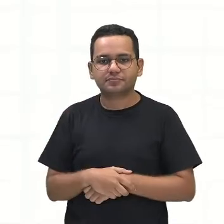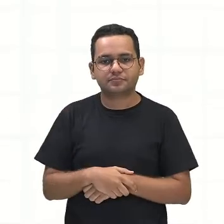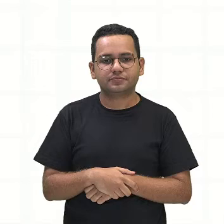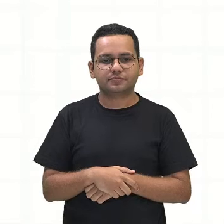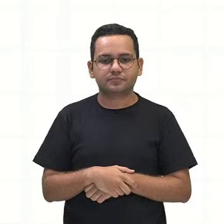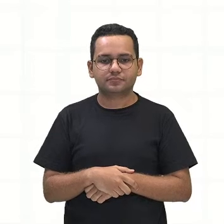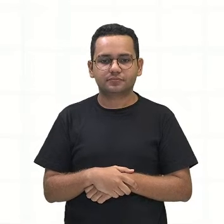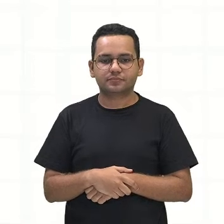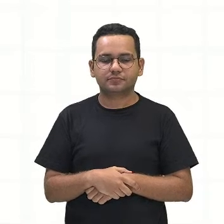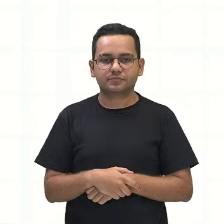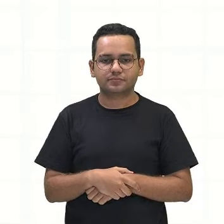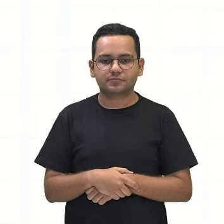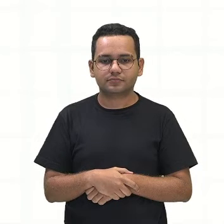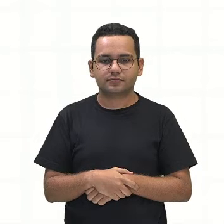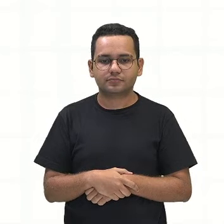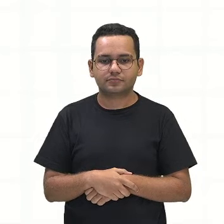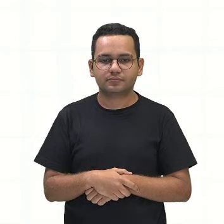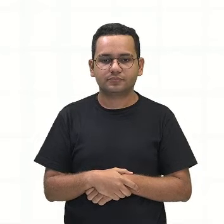nós temos aí que